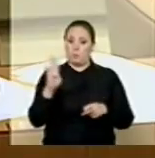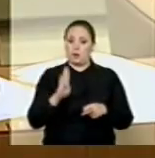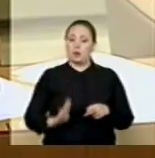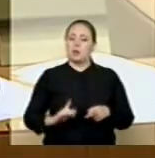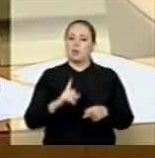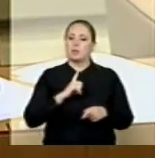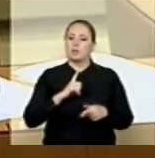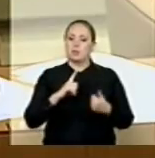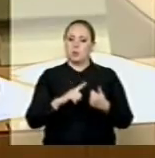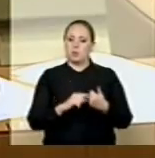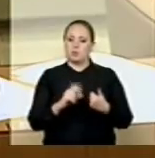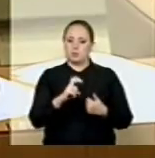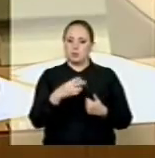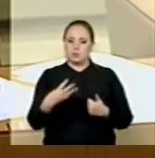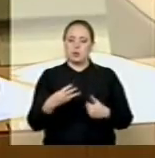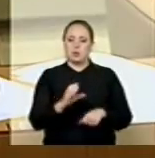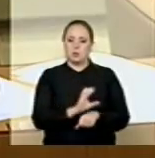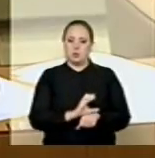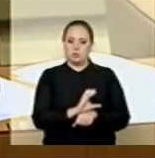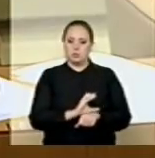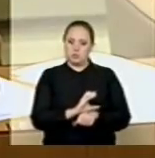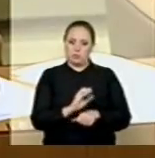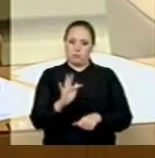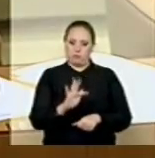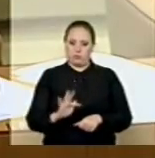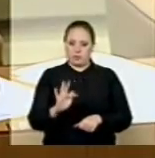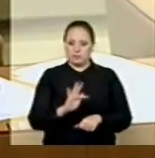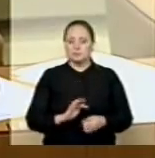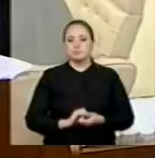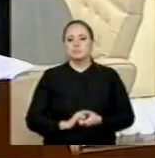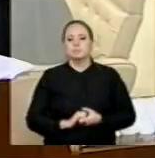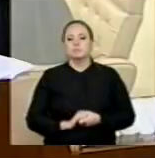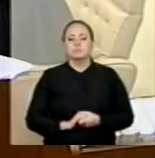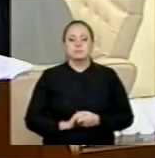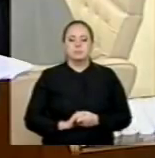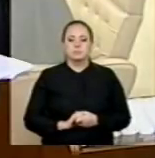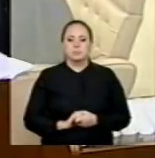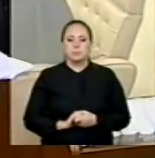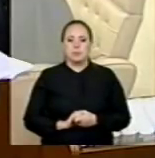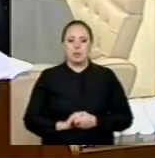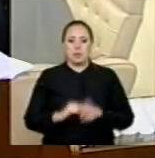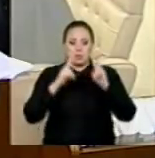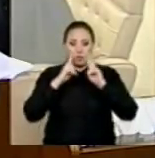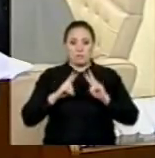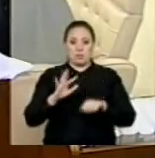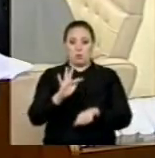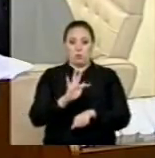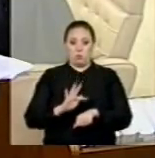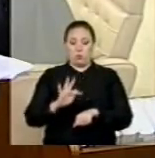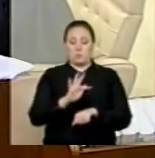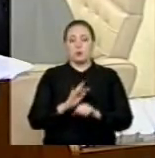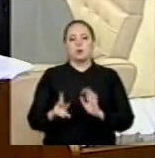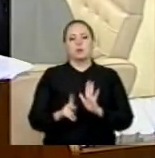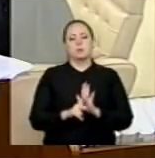artigo 53 da Constituição Federal. Sob o ângulo formal, alcançando a disciplina